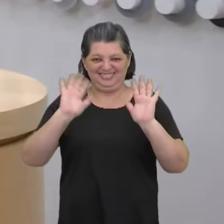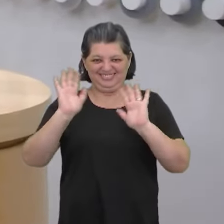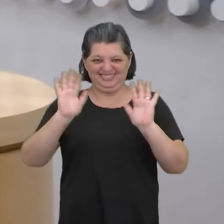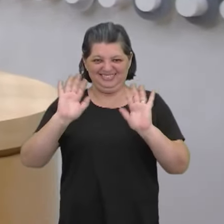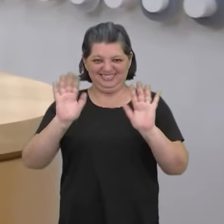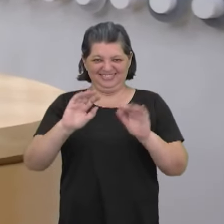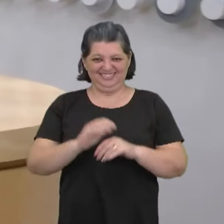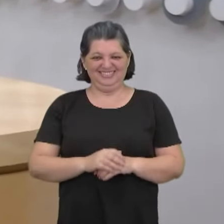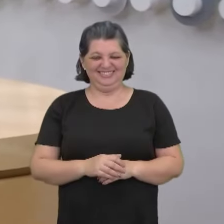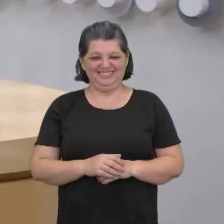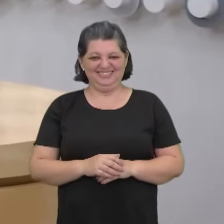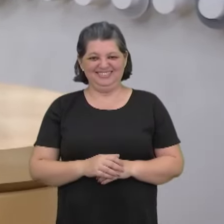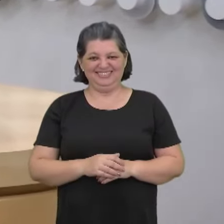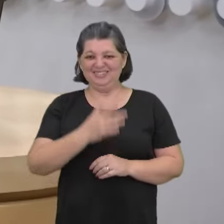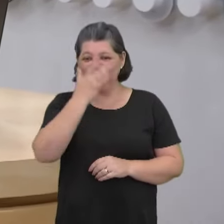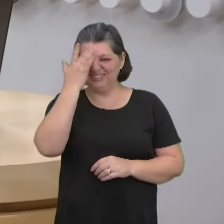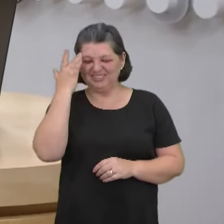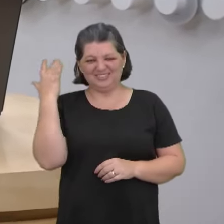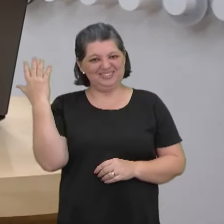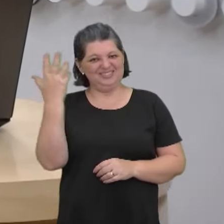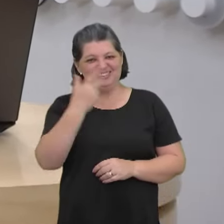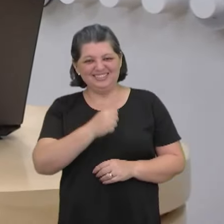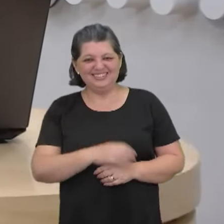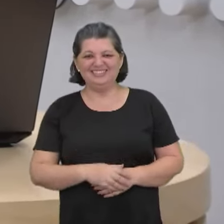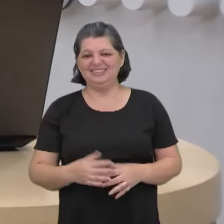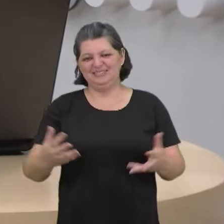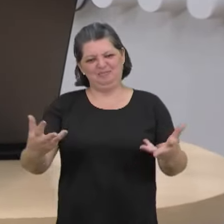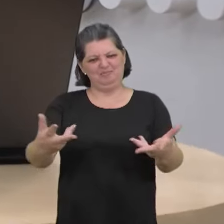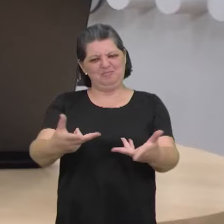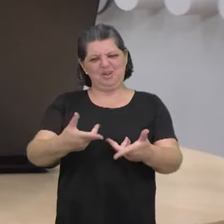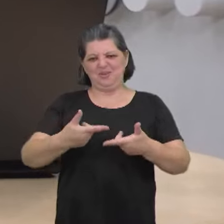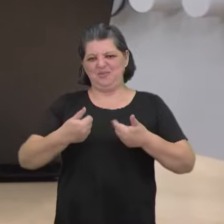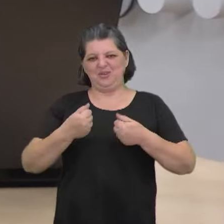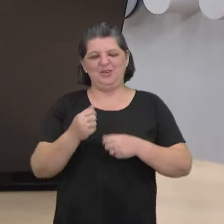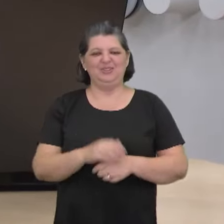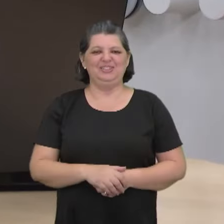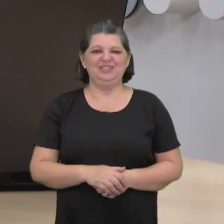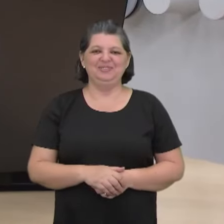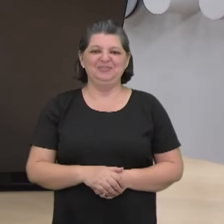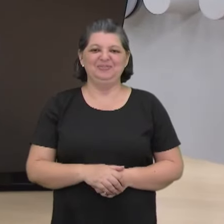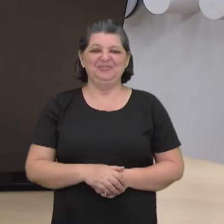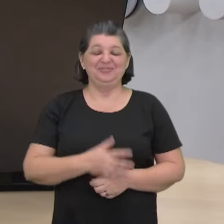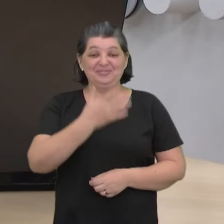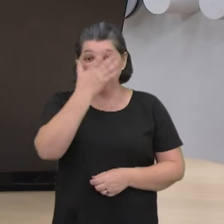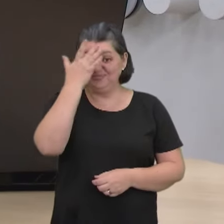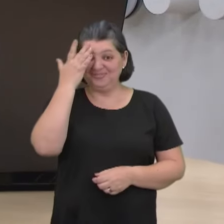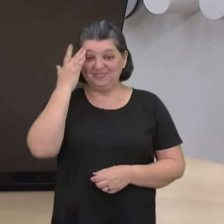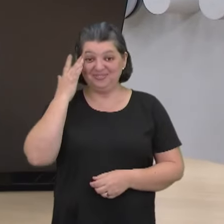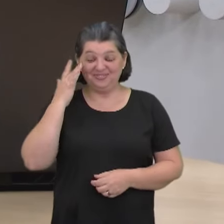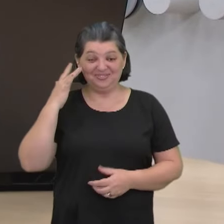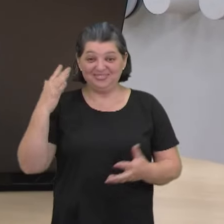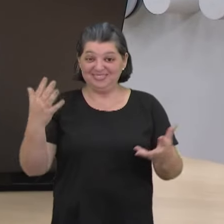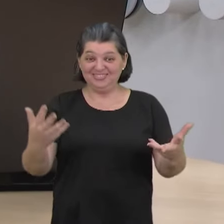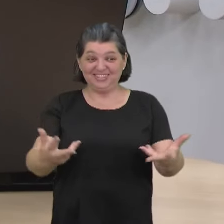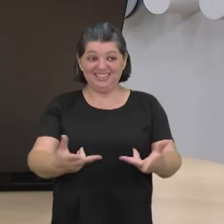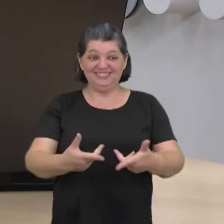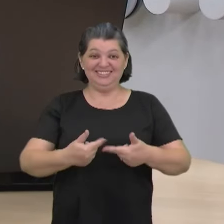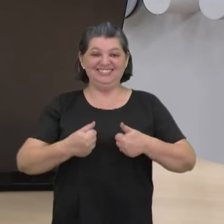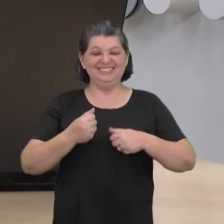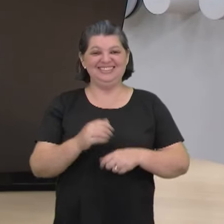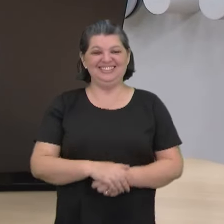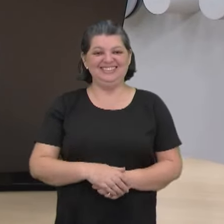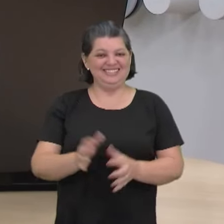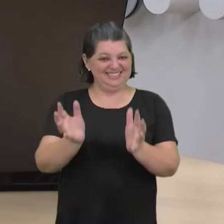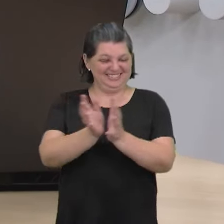Olá, olá, gente fantástica, gente magnífica, gente sensacional da segunda